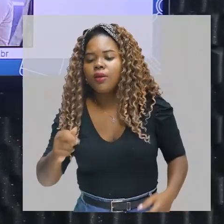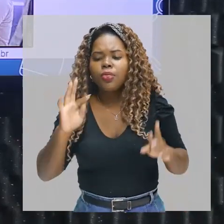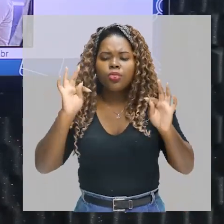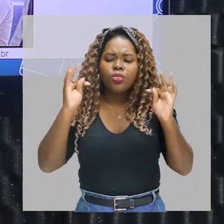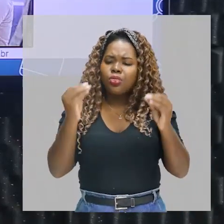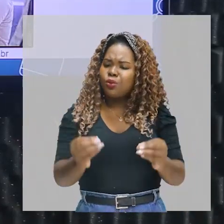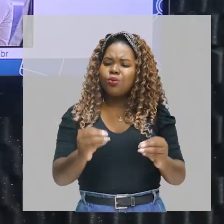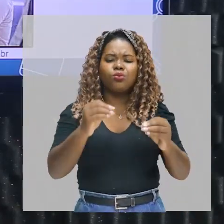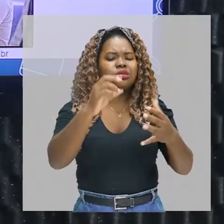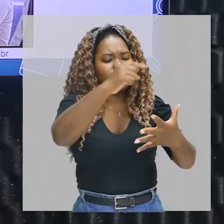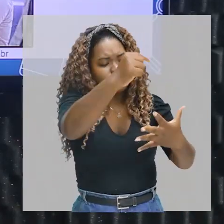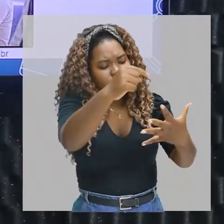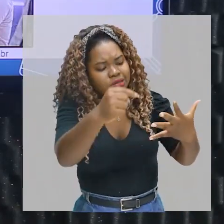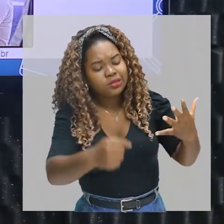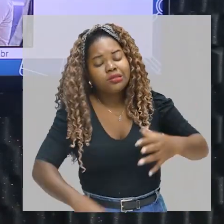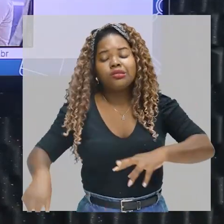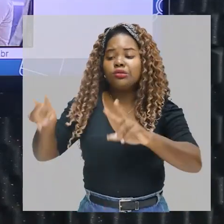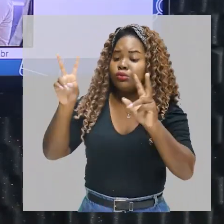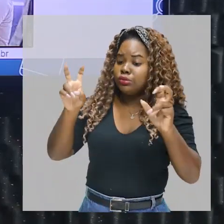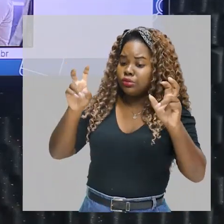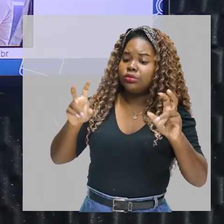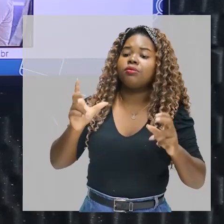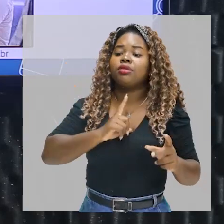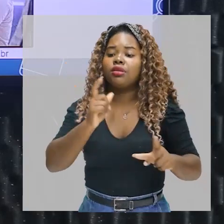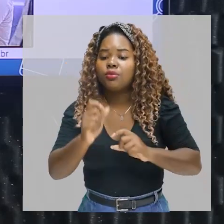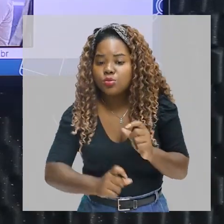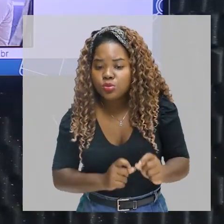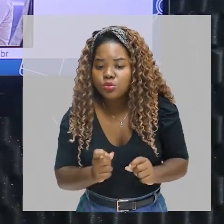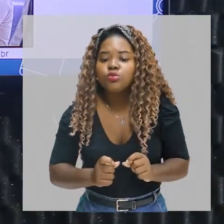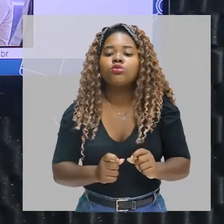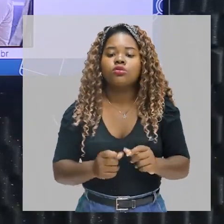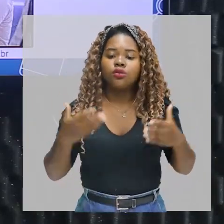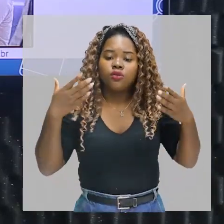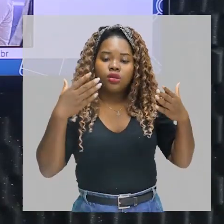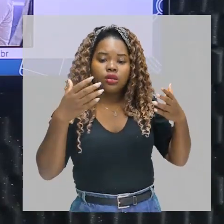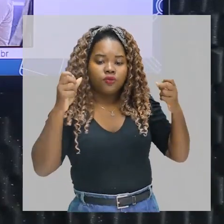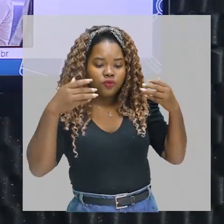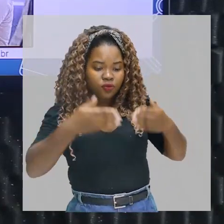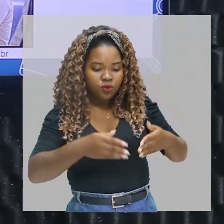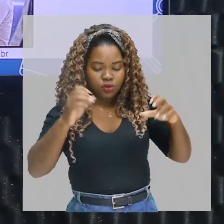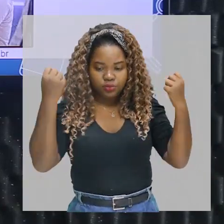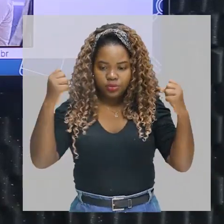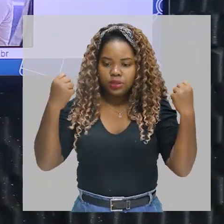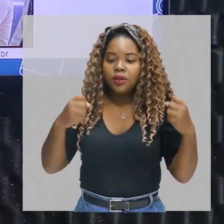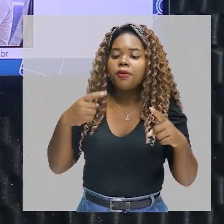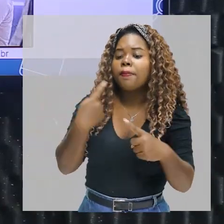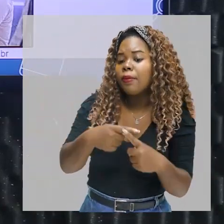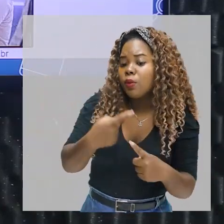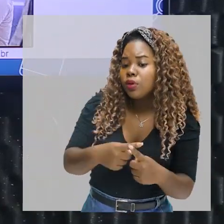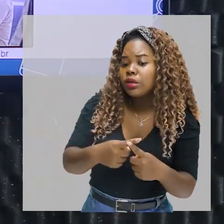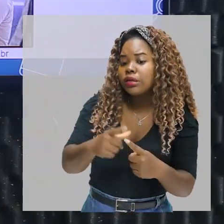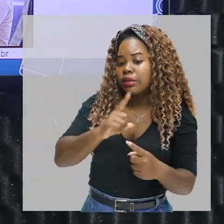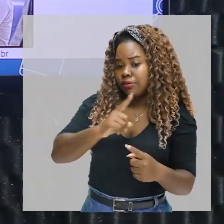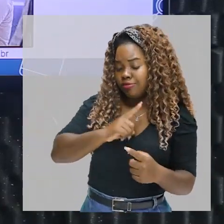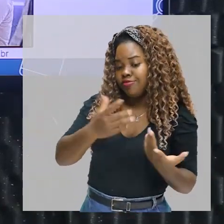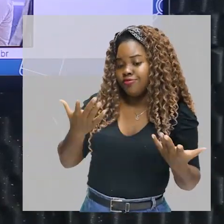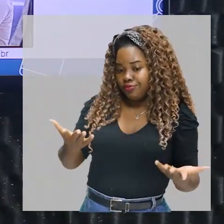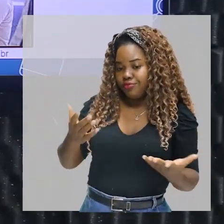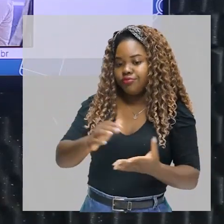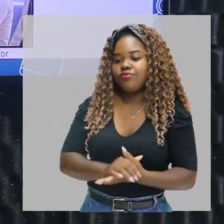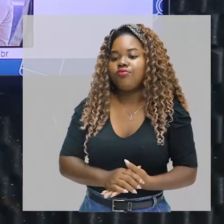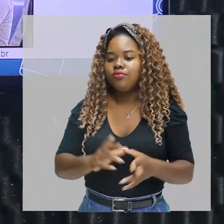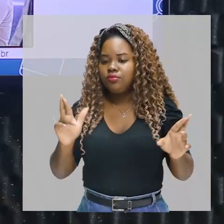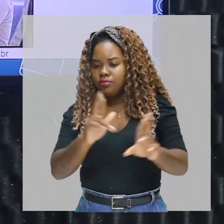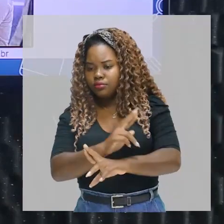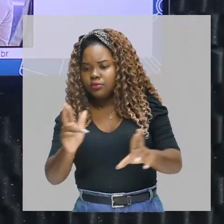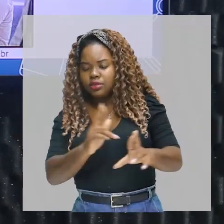essas unidades temáticas são trabalhadas na educação física. E por que nós trabalhamos essas unidades temáticas? Esse leque